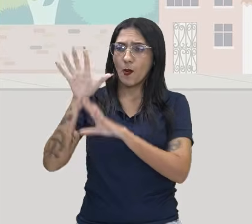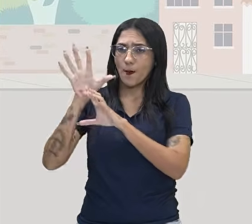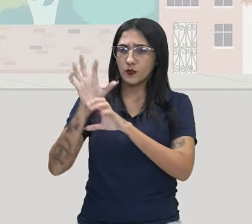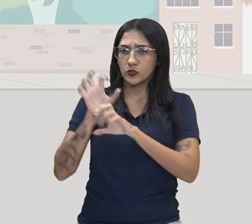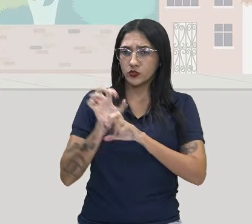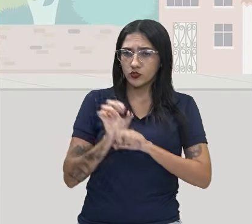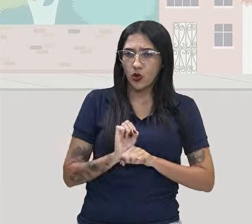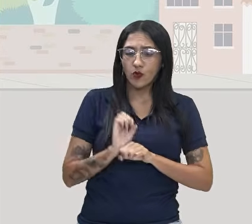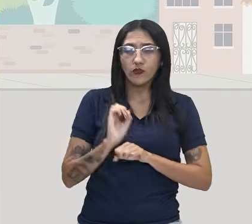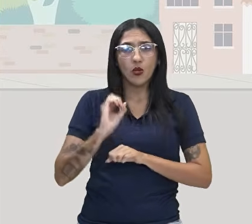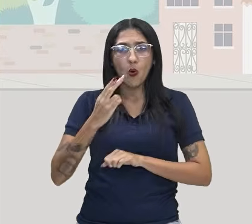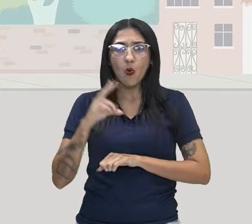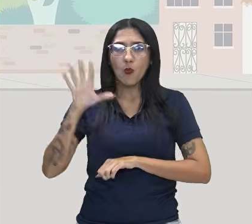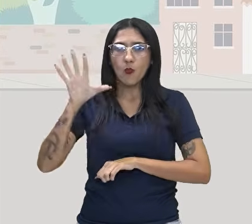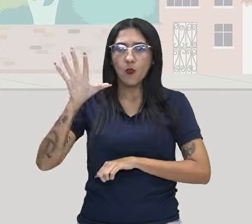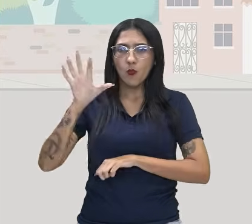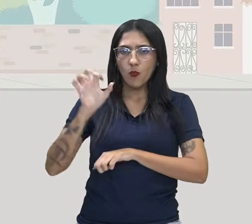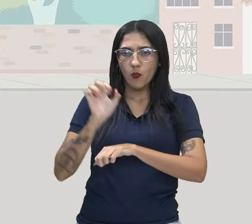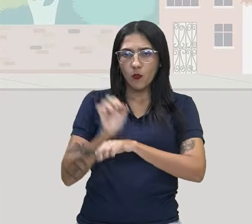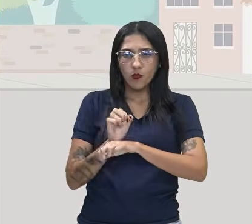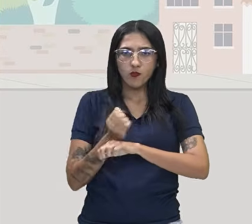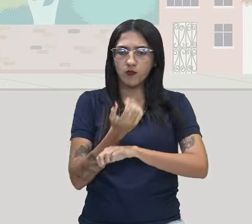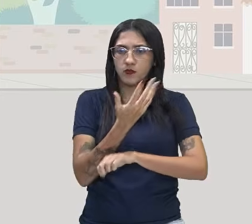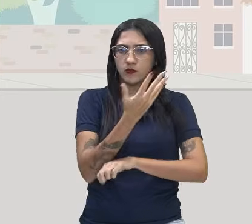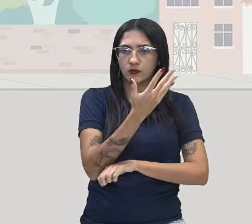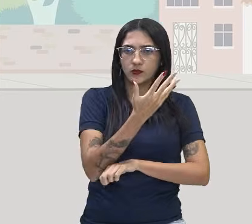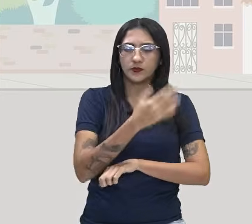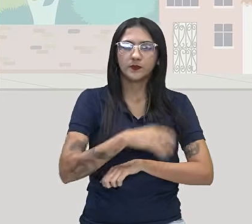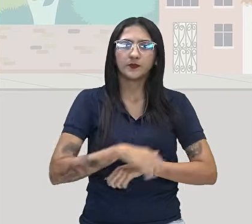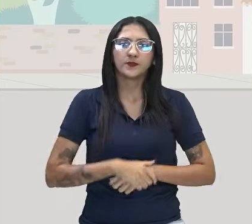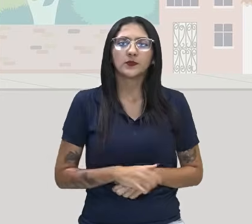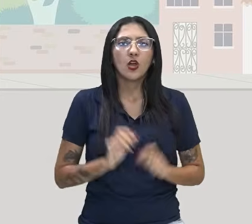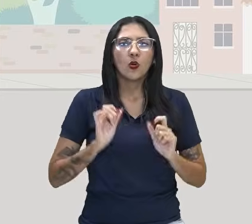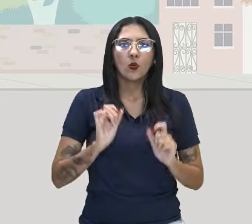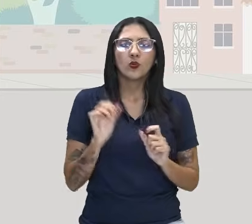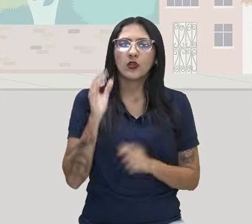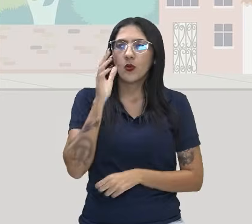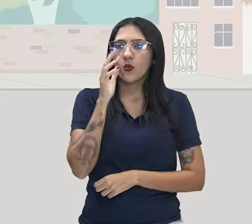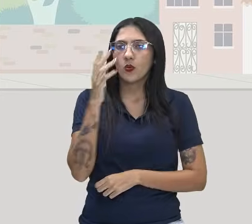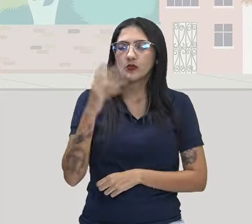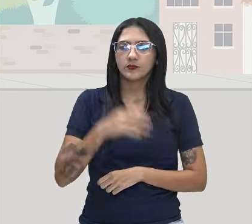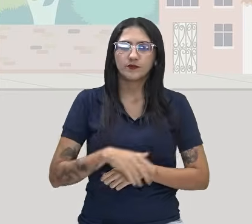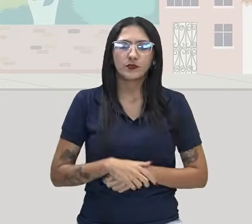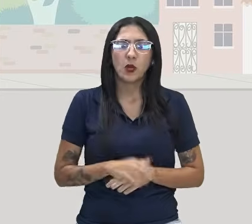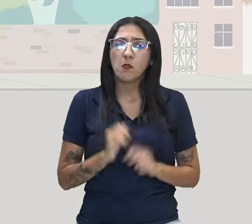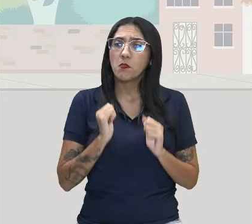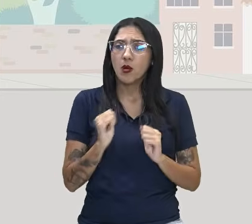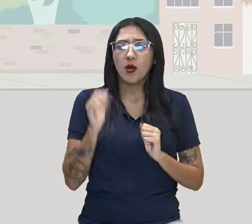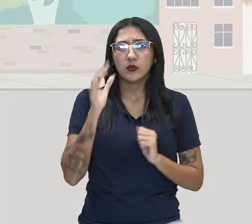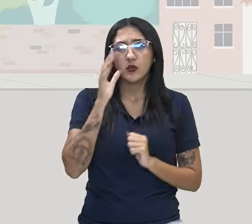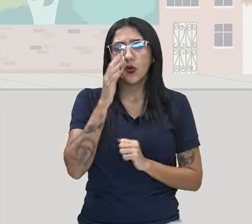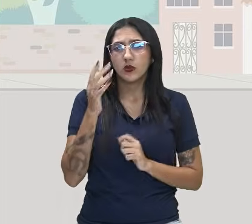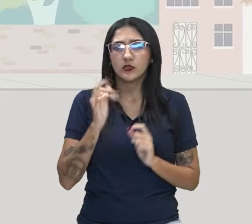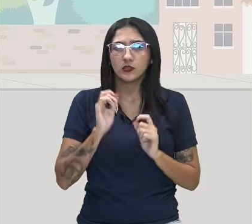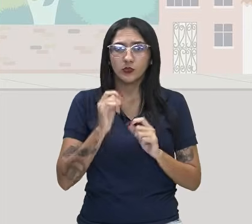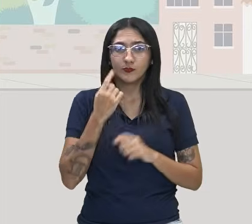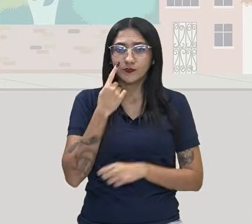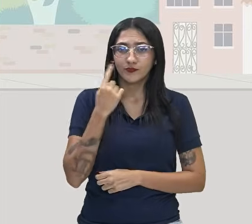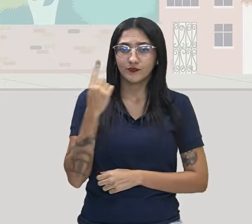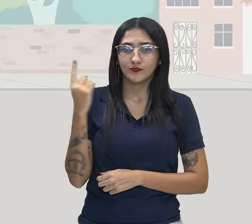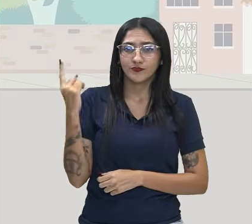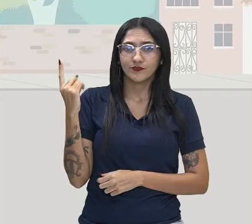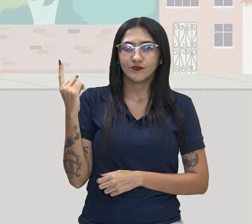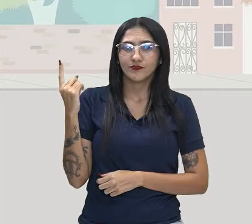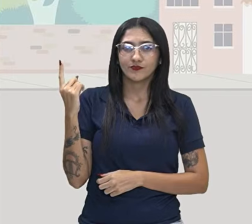reflexão da radiação solar, tá? Então, o que ocorre? Pode ocorrer o quê? A